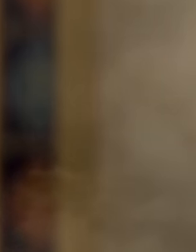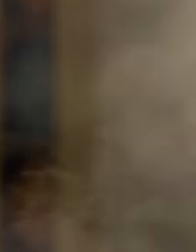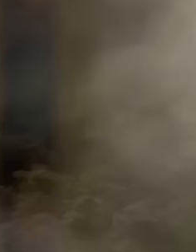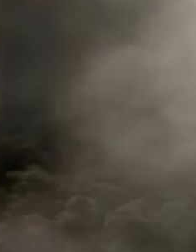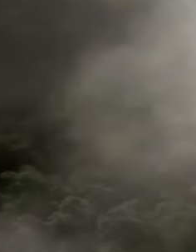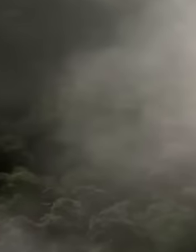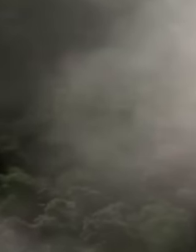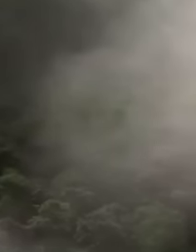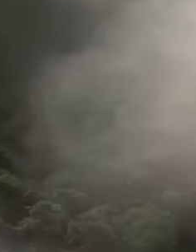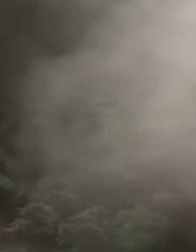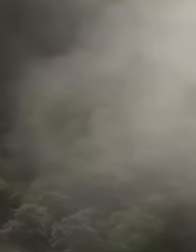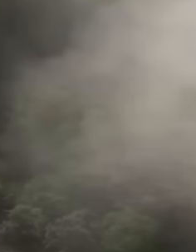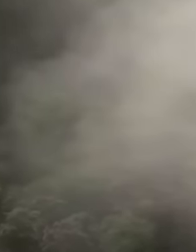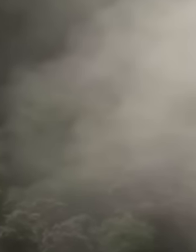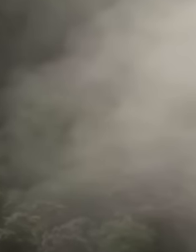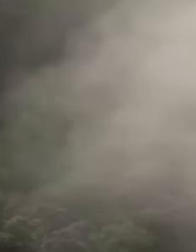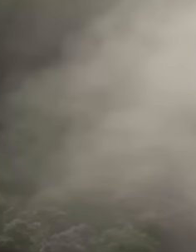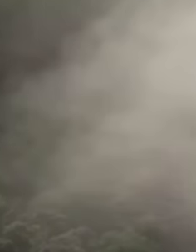ordem temporal.